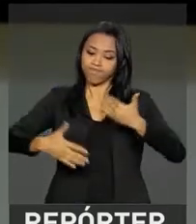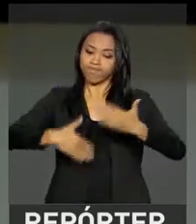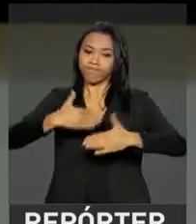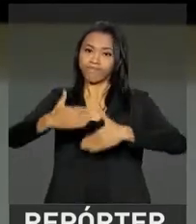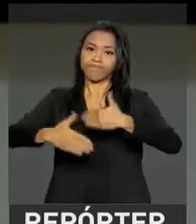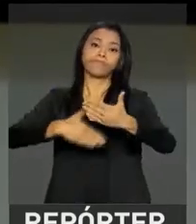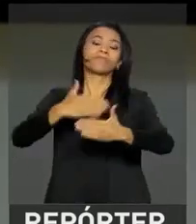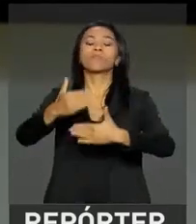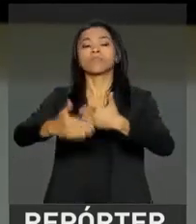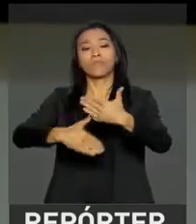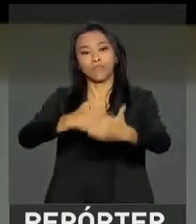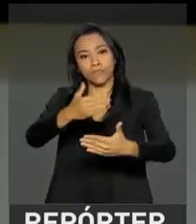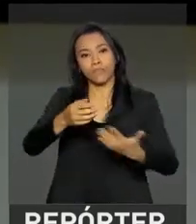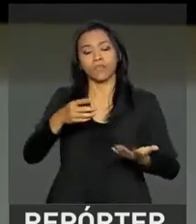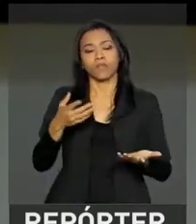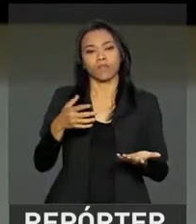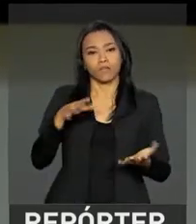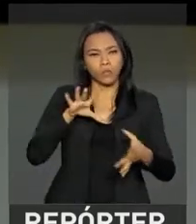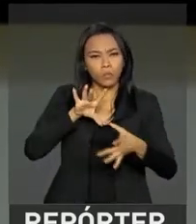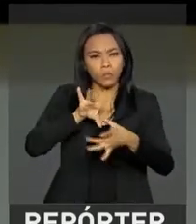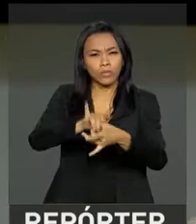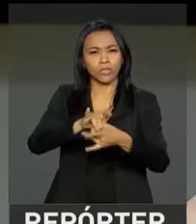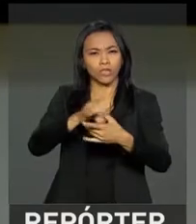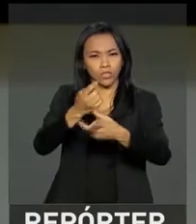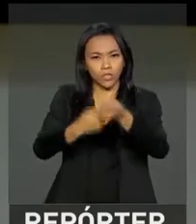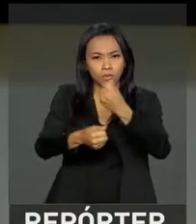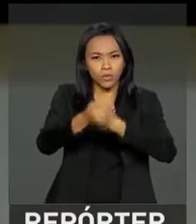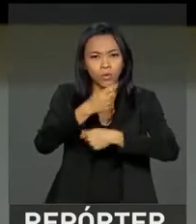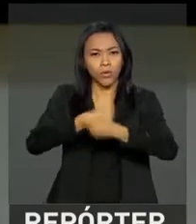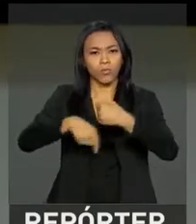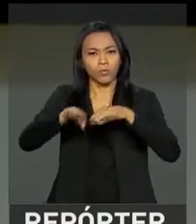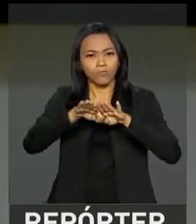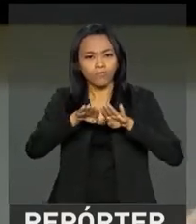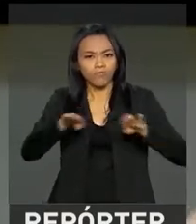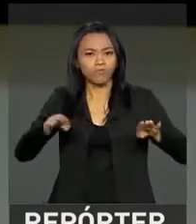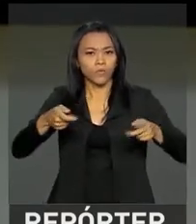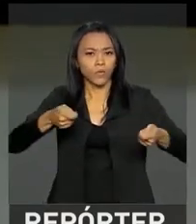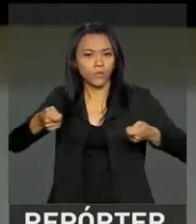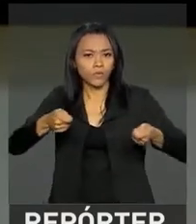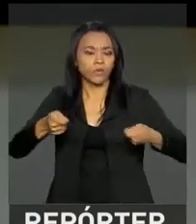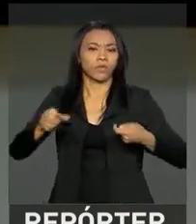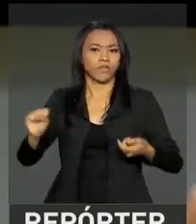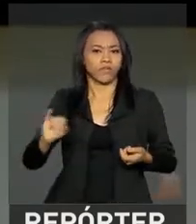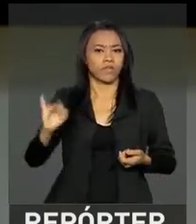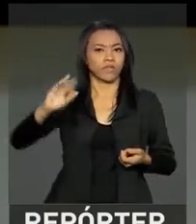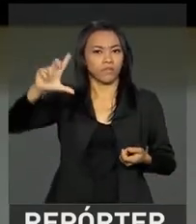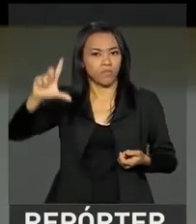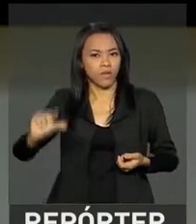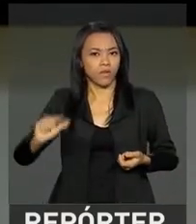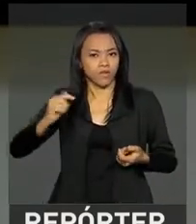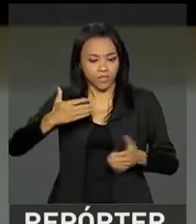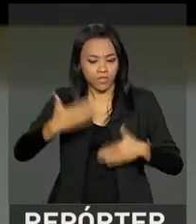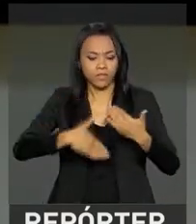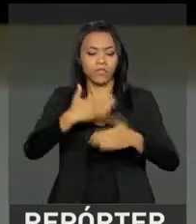Um ambiente macroeconômico estável, com inflação baixa, com crescimento, geração de empregos.